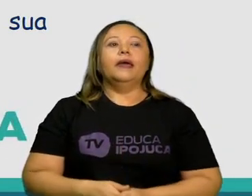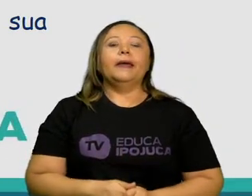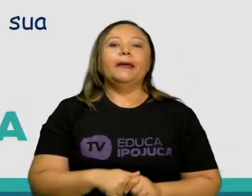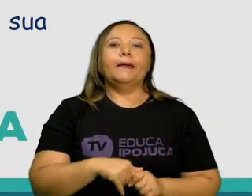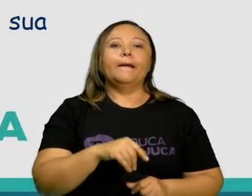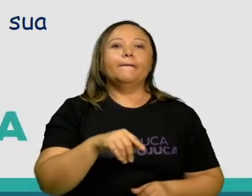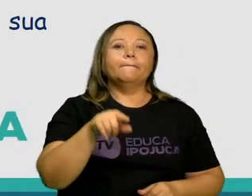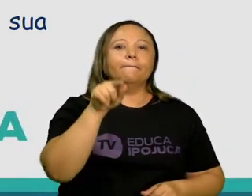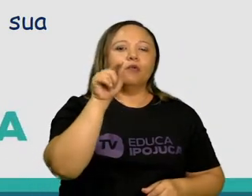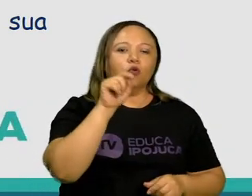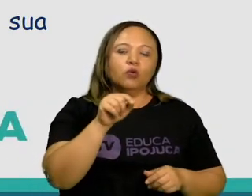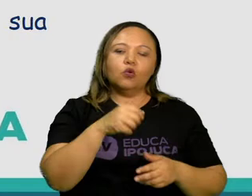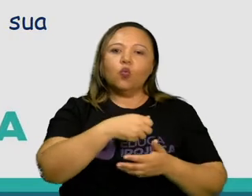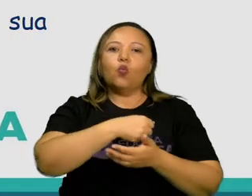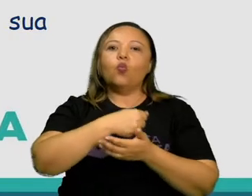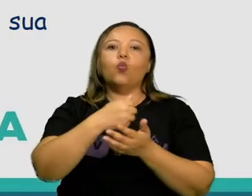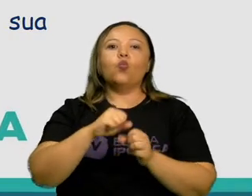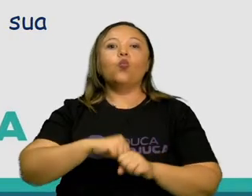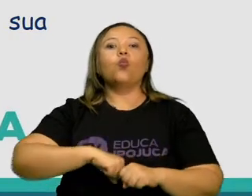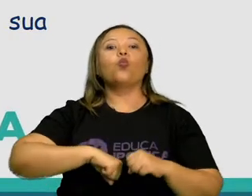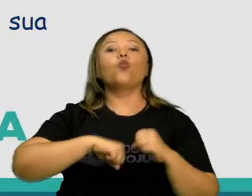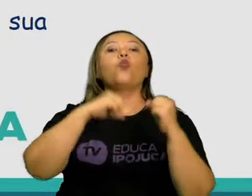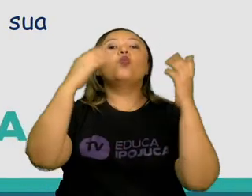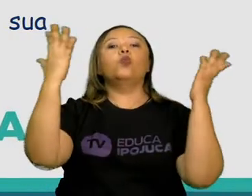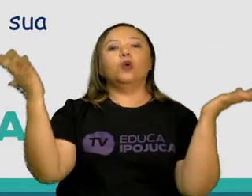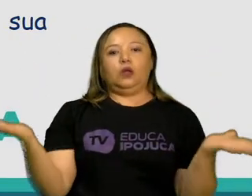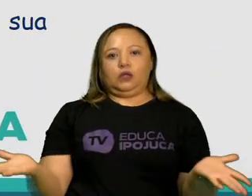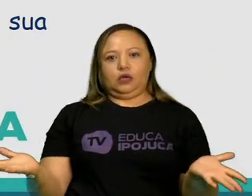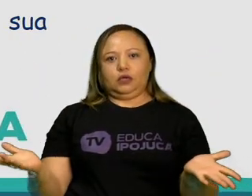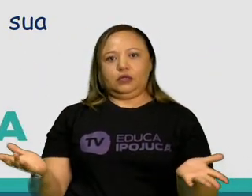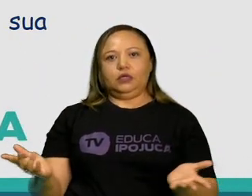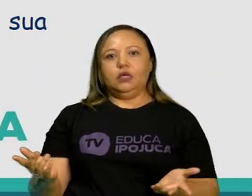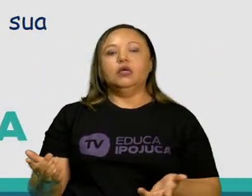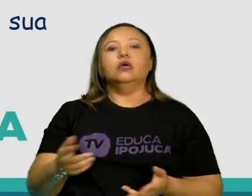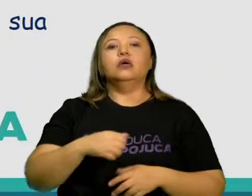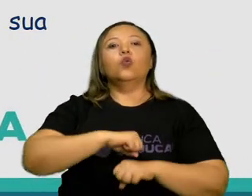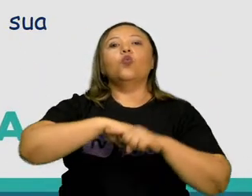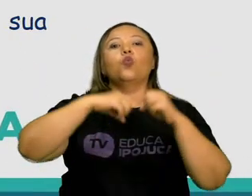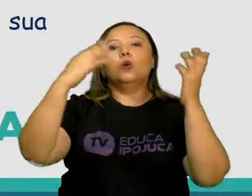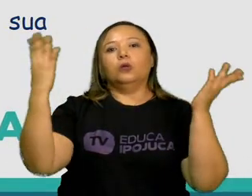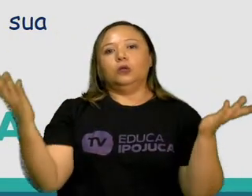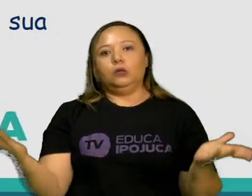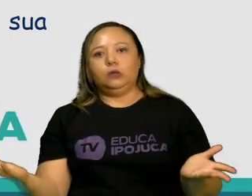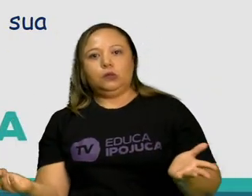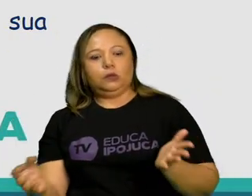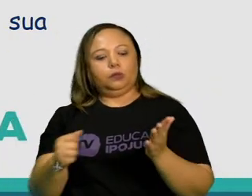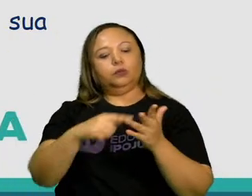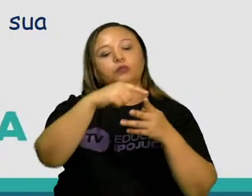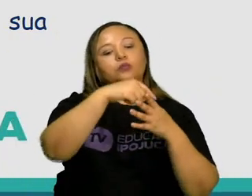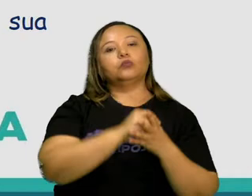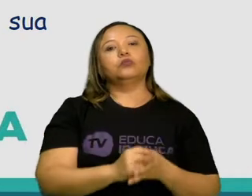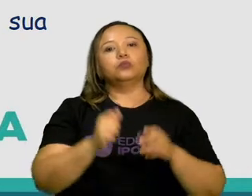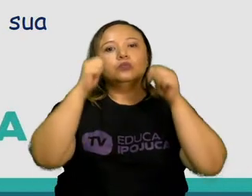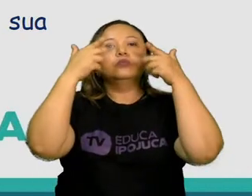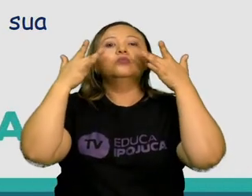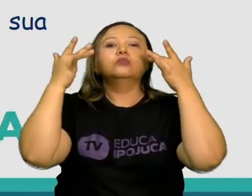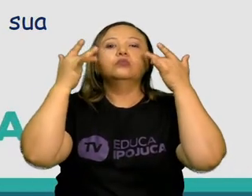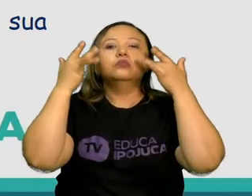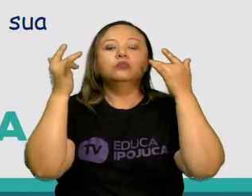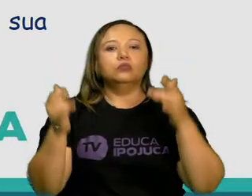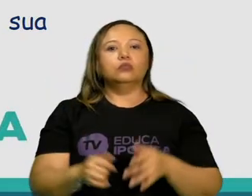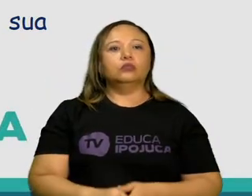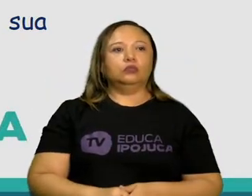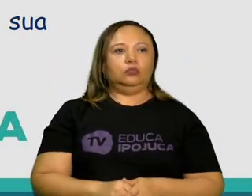e Quantas e quais são as redes cênicas que a gente viu aqui em qual delas